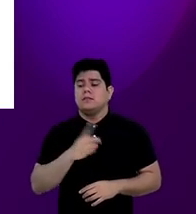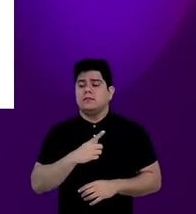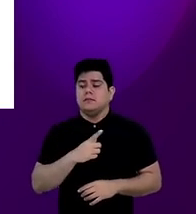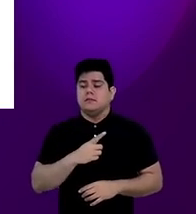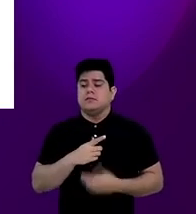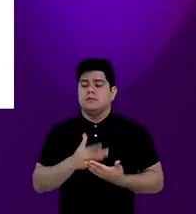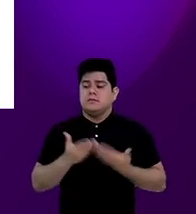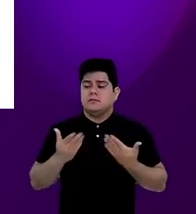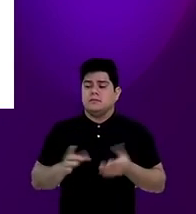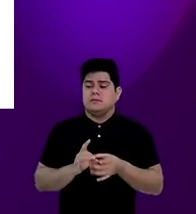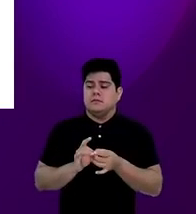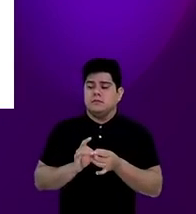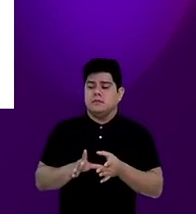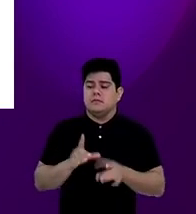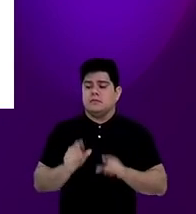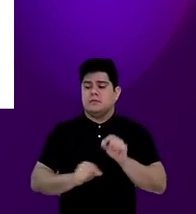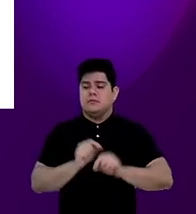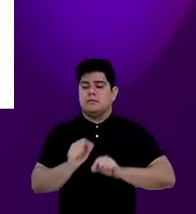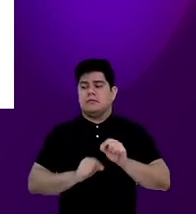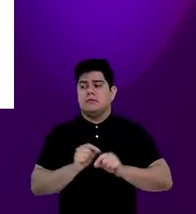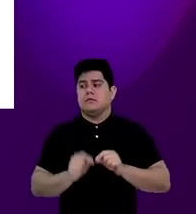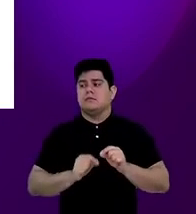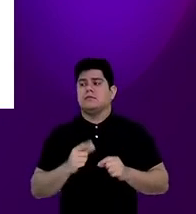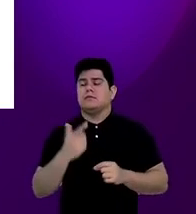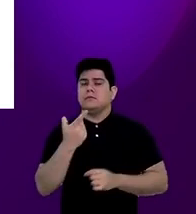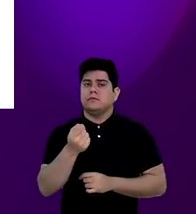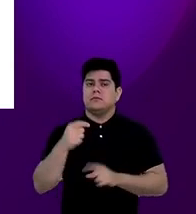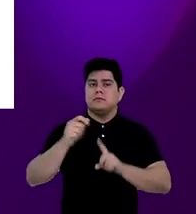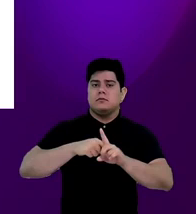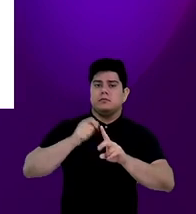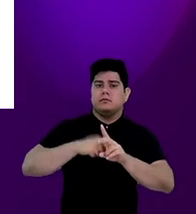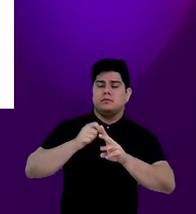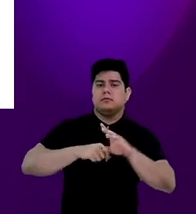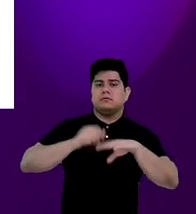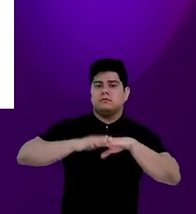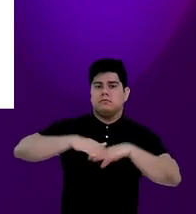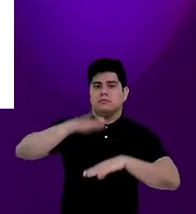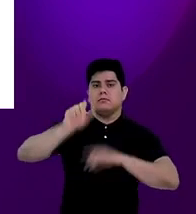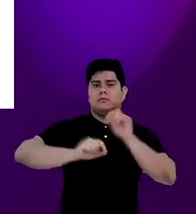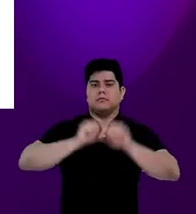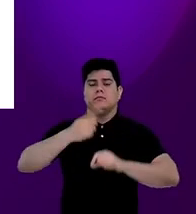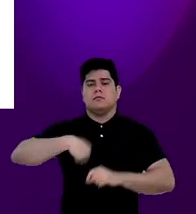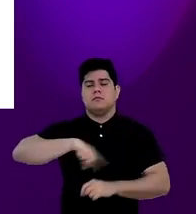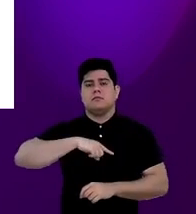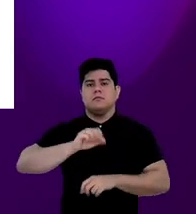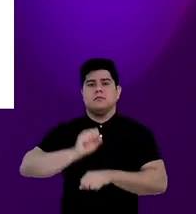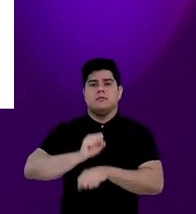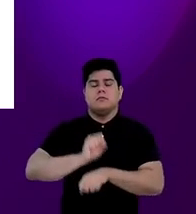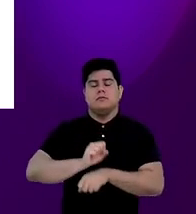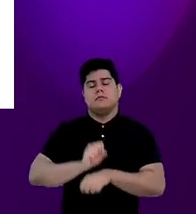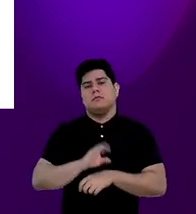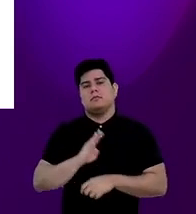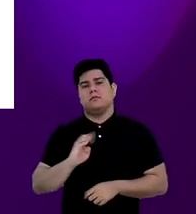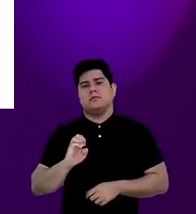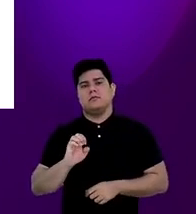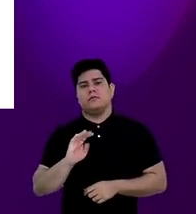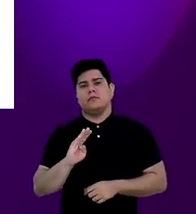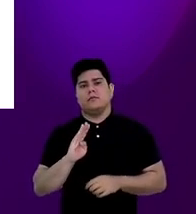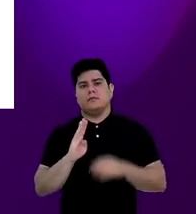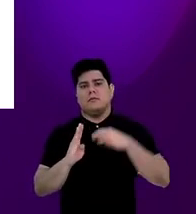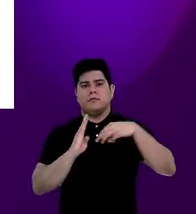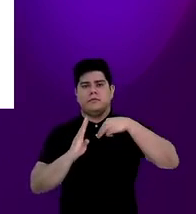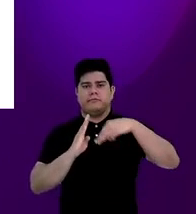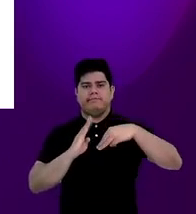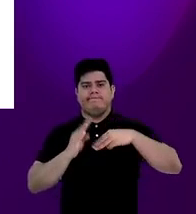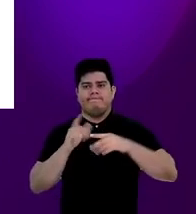mediana livre de progressão de 20 meses, que é muito além do que se espera do benchmark para essa população.